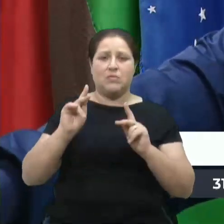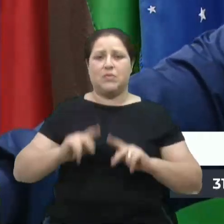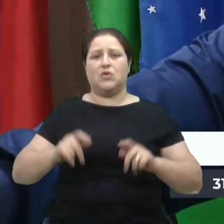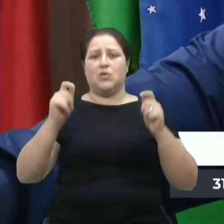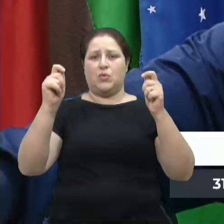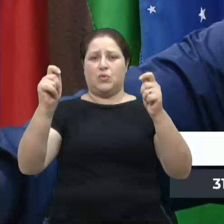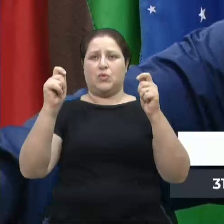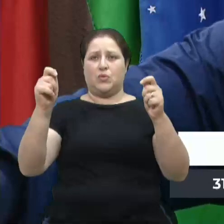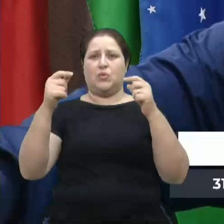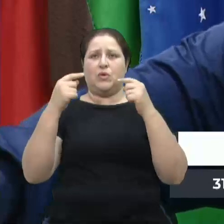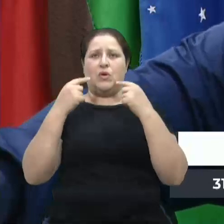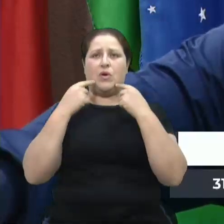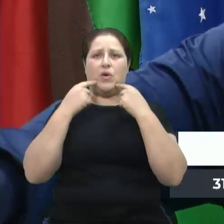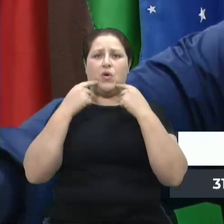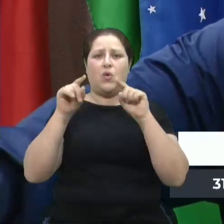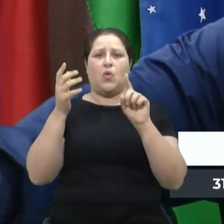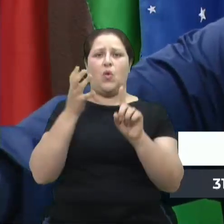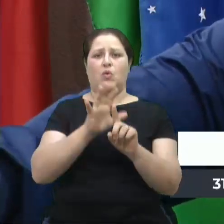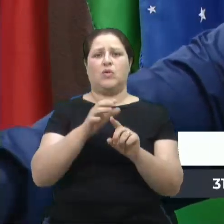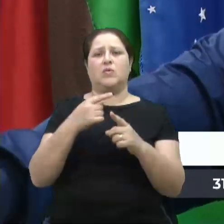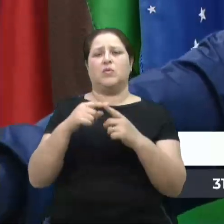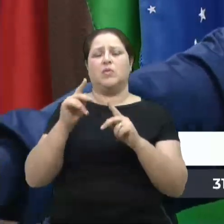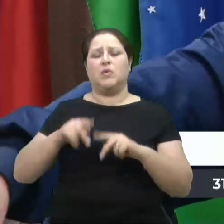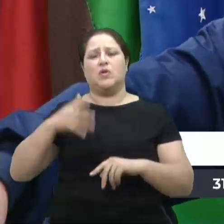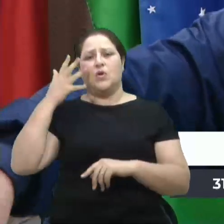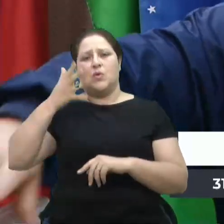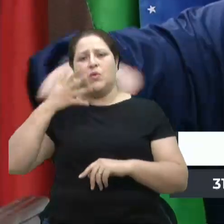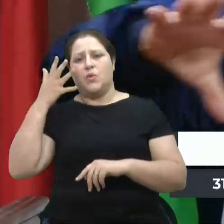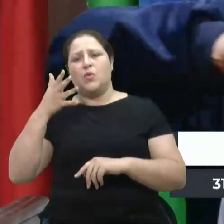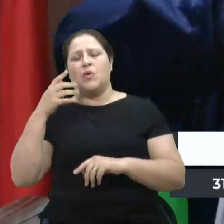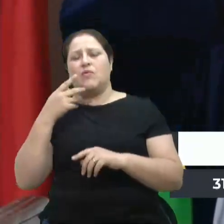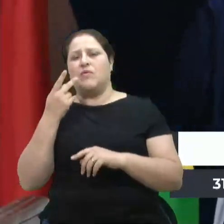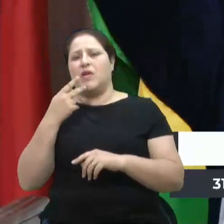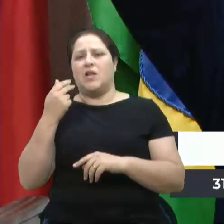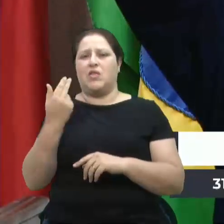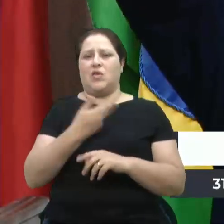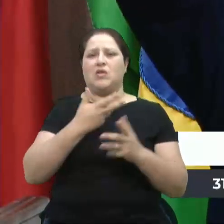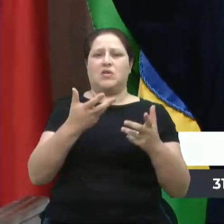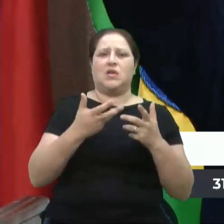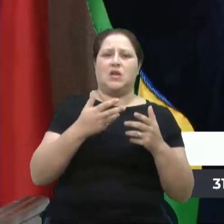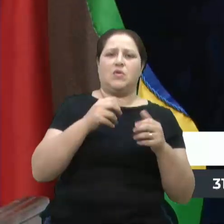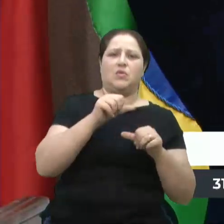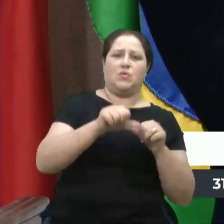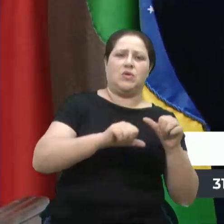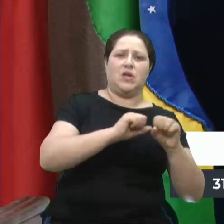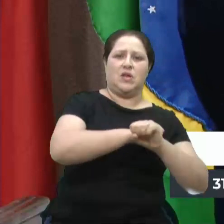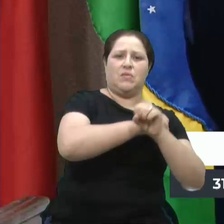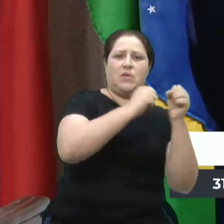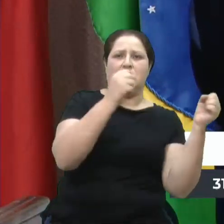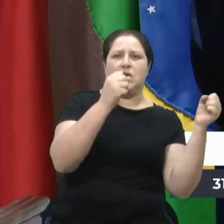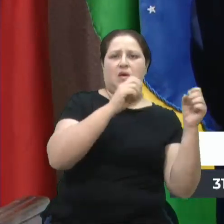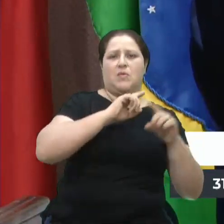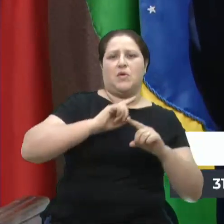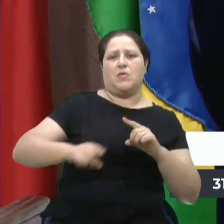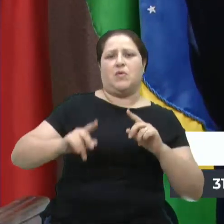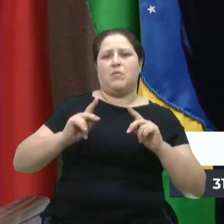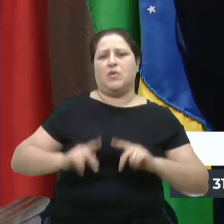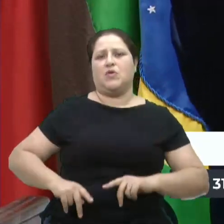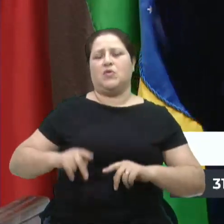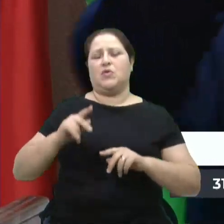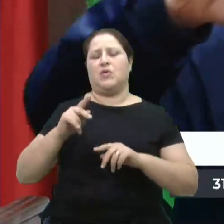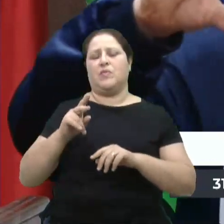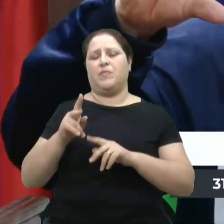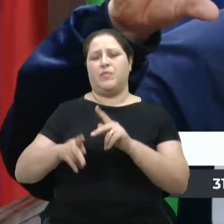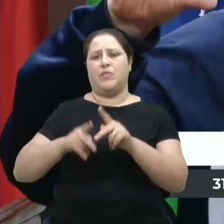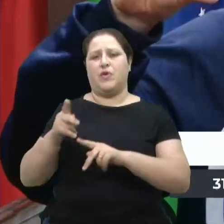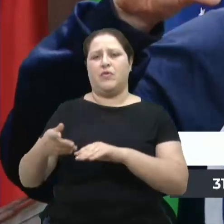contra, né, porque uma narrativa foi criada que a gente estava querendo trazer a sessão para amanhã, para não permitir que o povo viesse fiscalizar